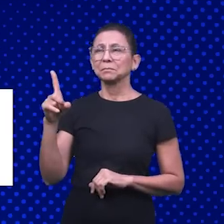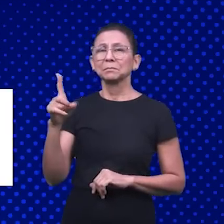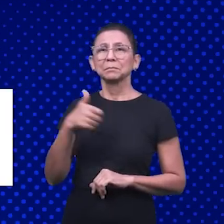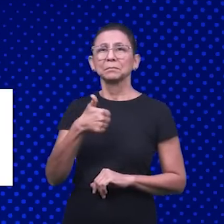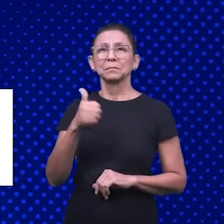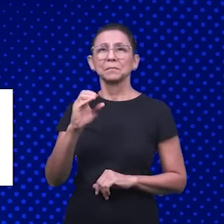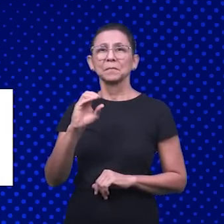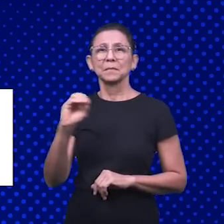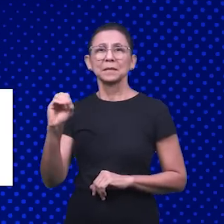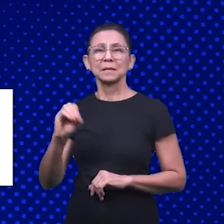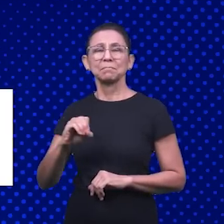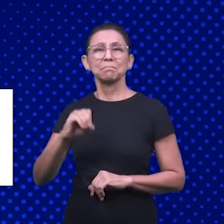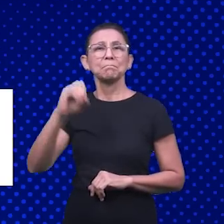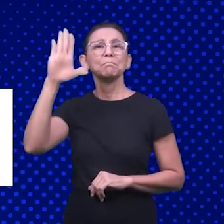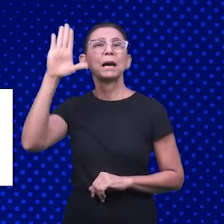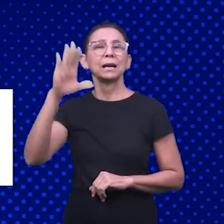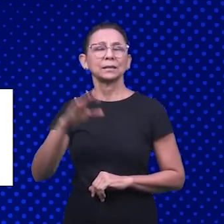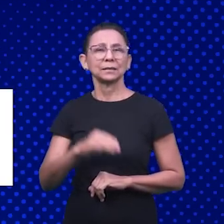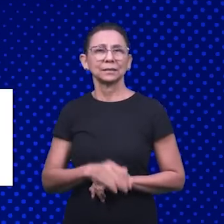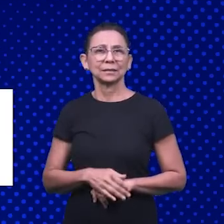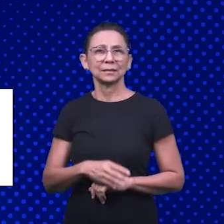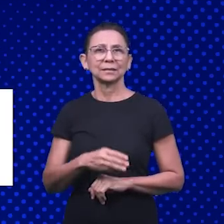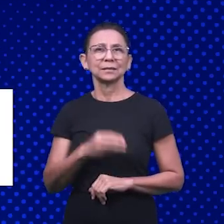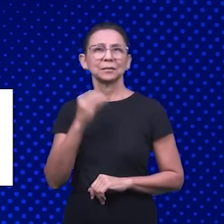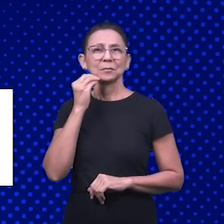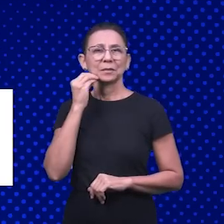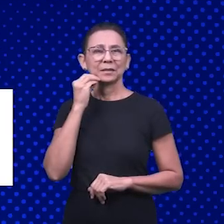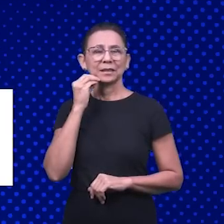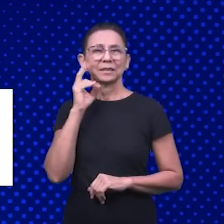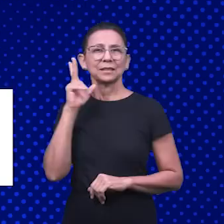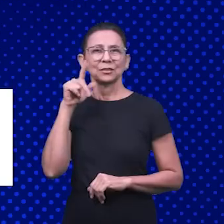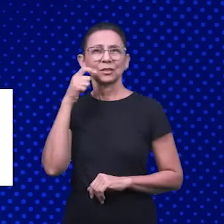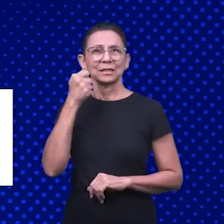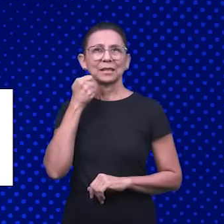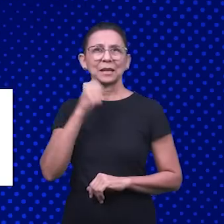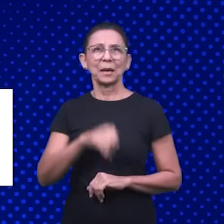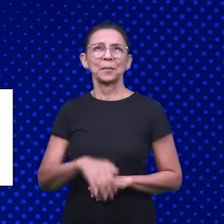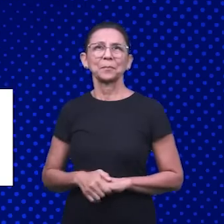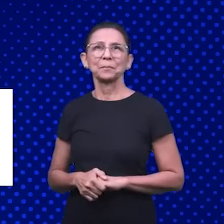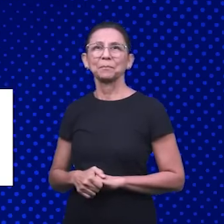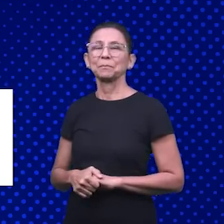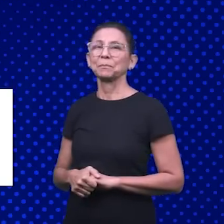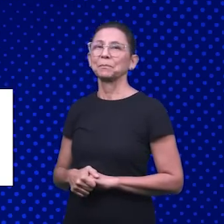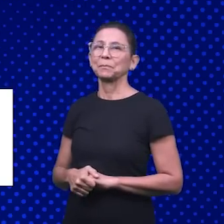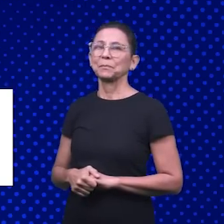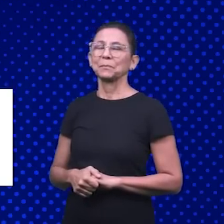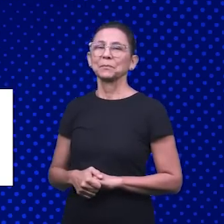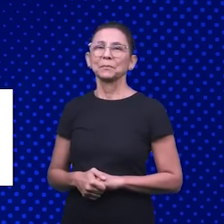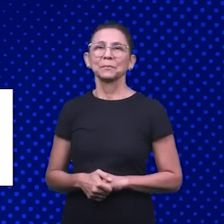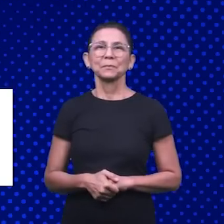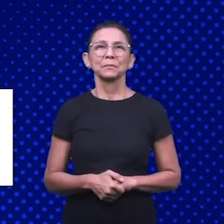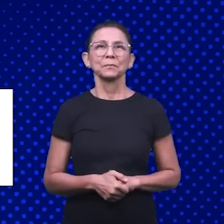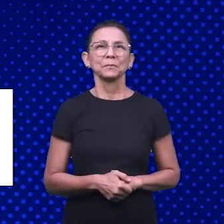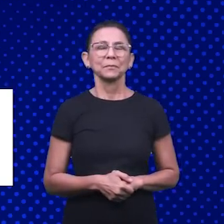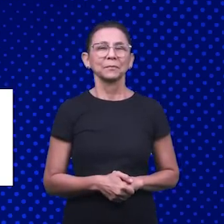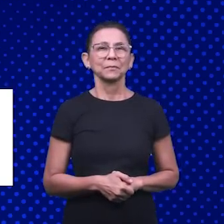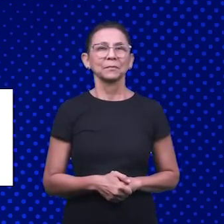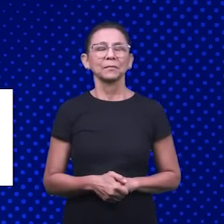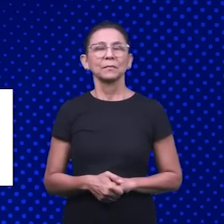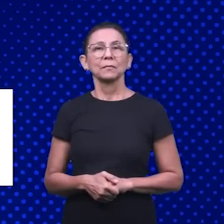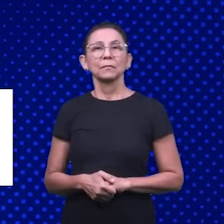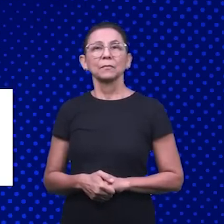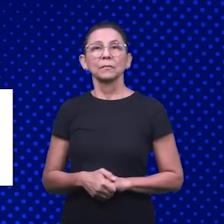100 participantes tiveram a oportunidade de ceiar com o Senhor. Já na ICM da cidade de Brusque, nesse